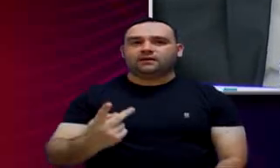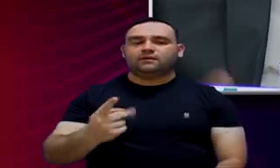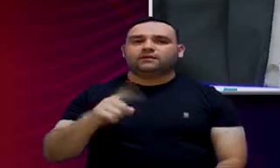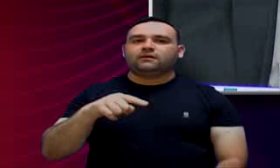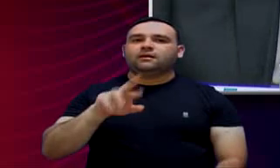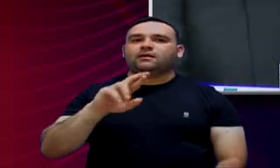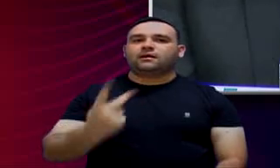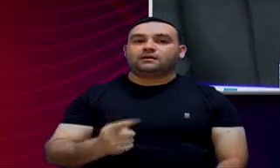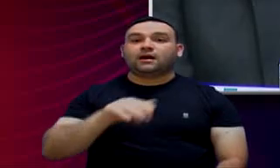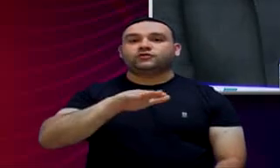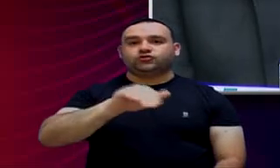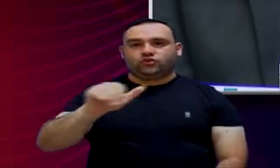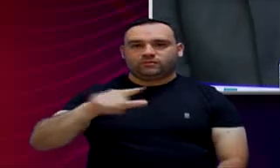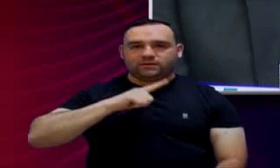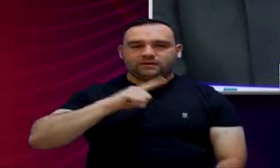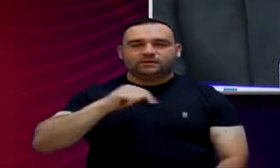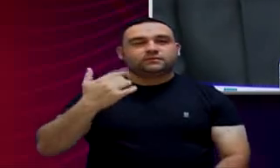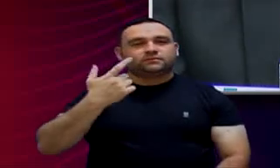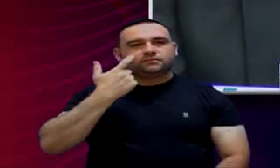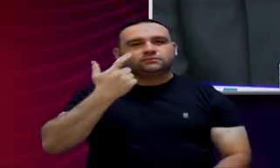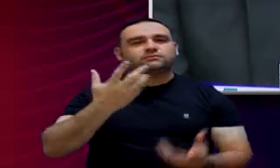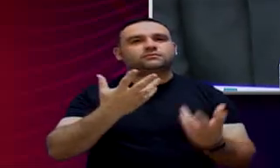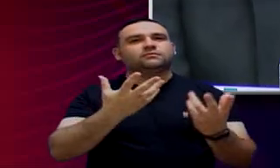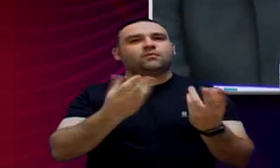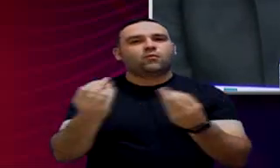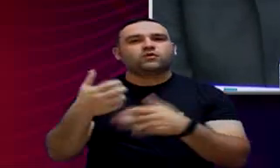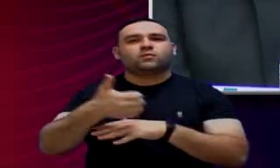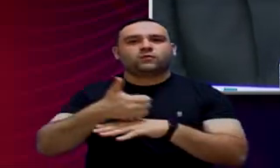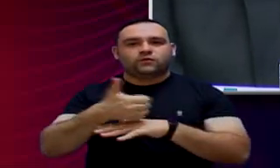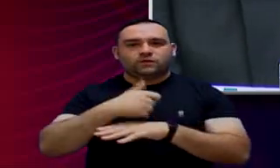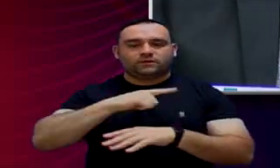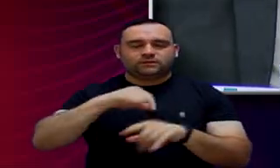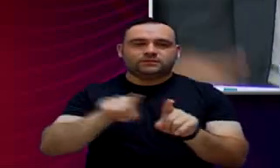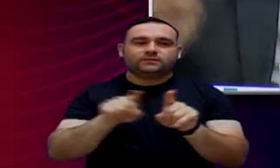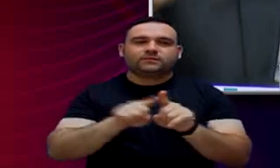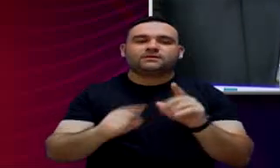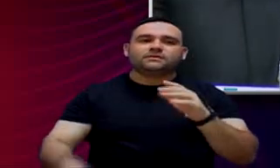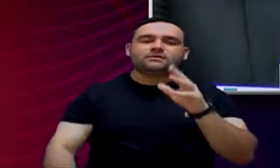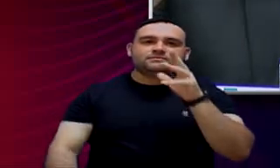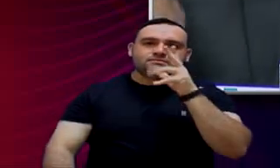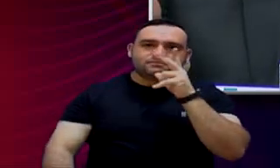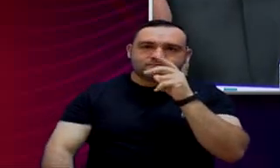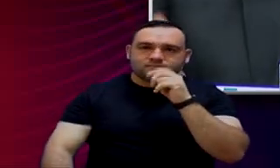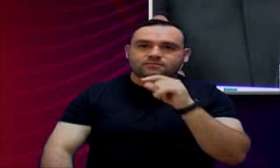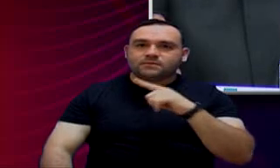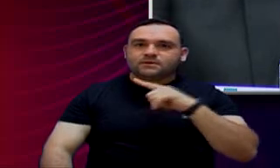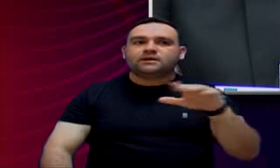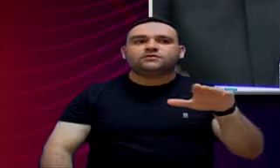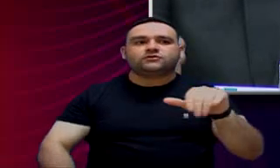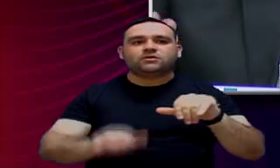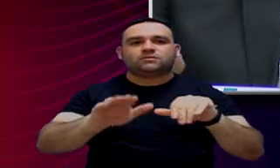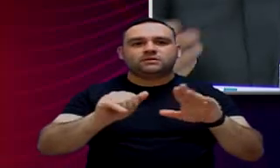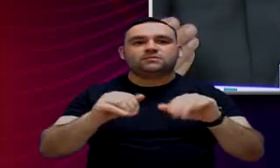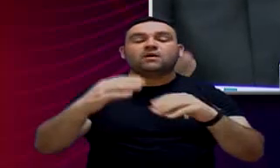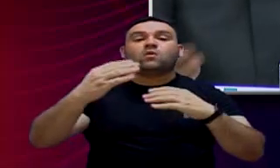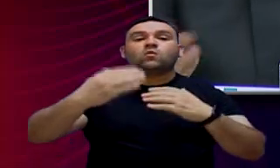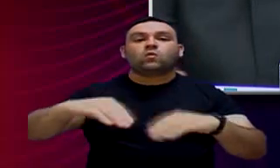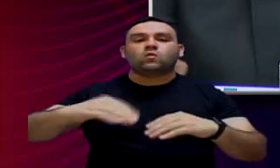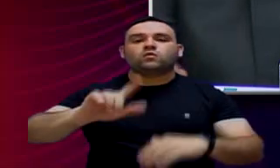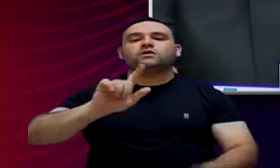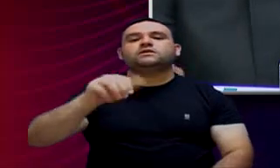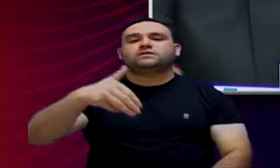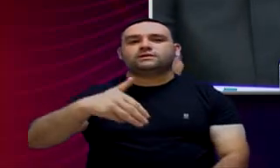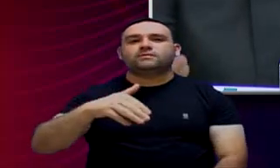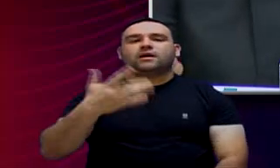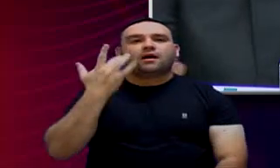ele tá chamando eu vejo bastante chamando bastante profissionais lentamente mas está né o concurso da Guarda acho que agora